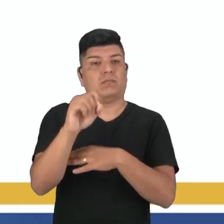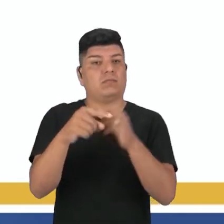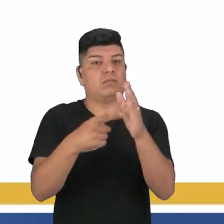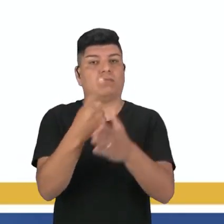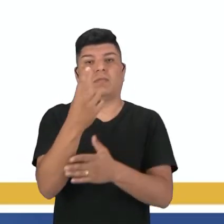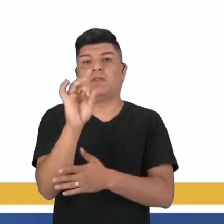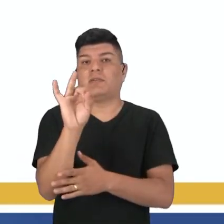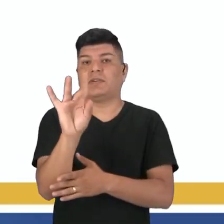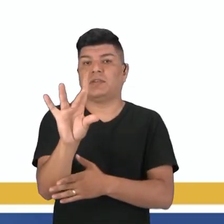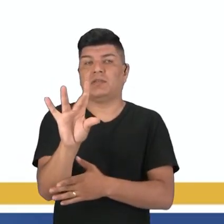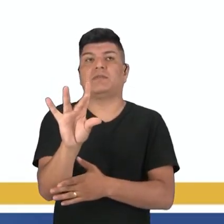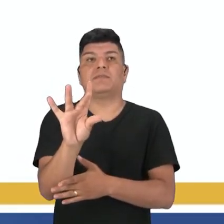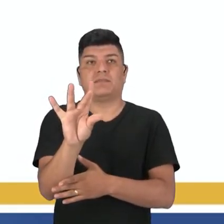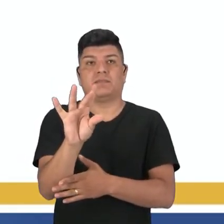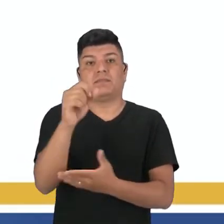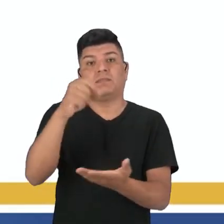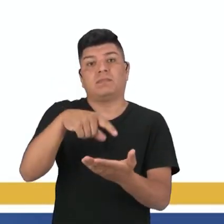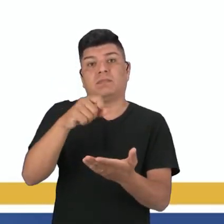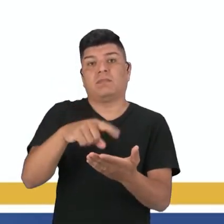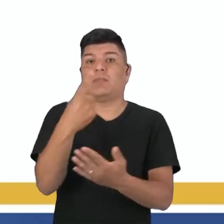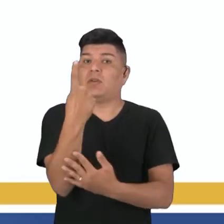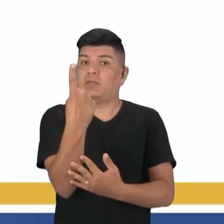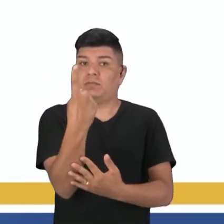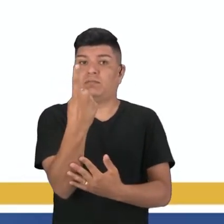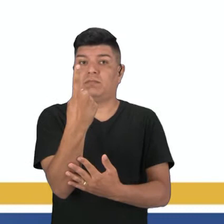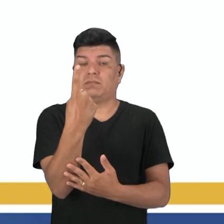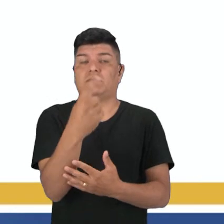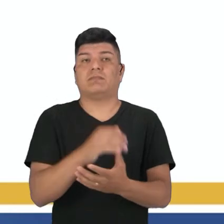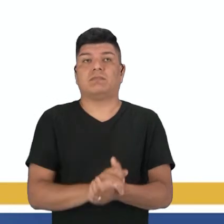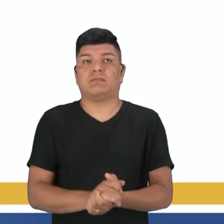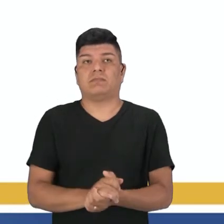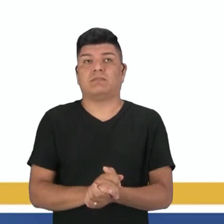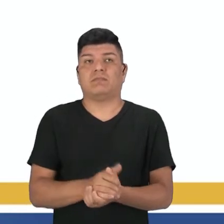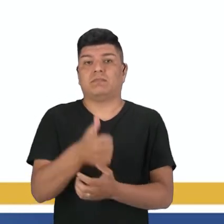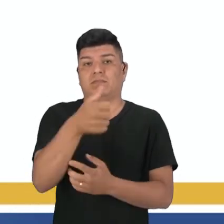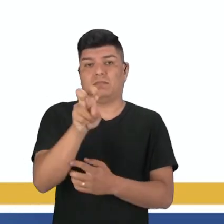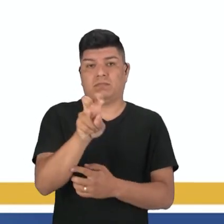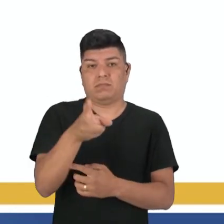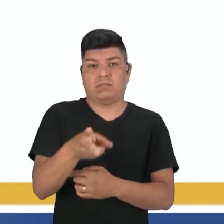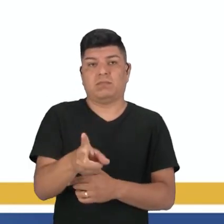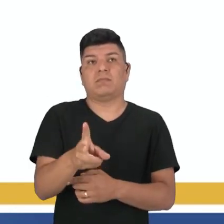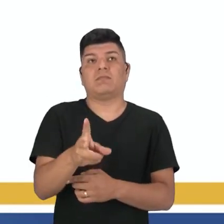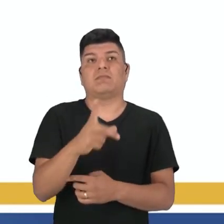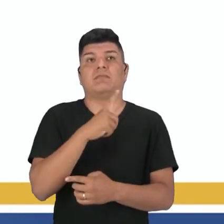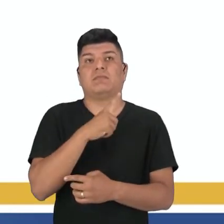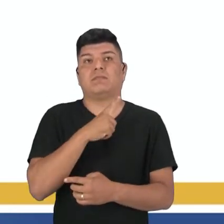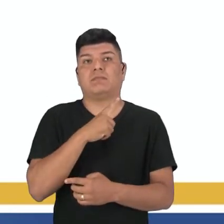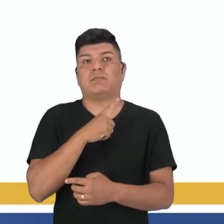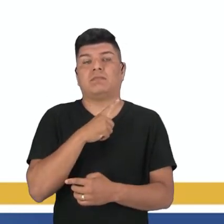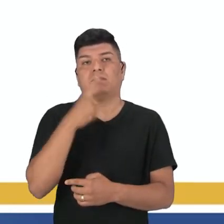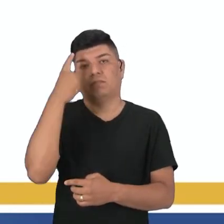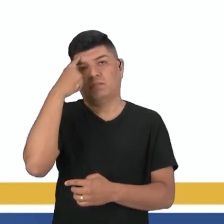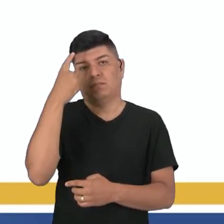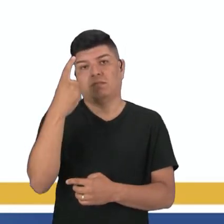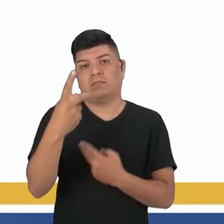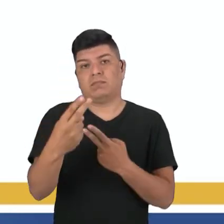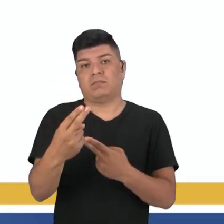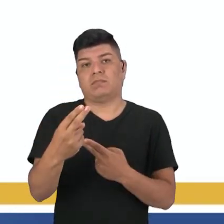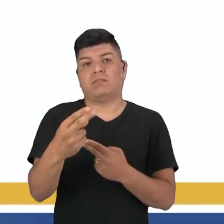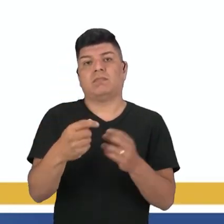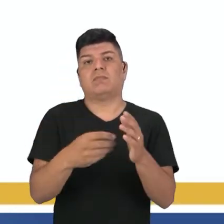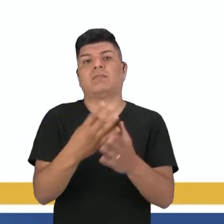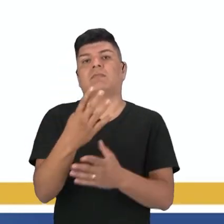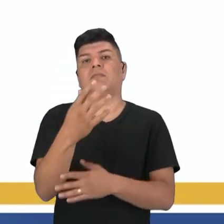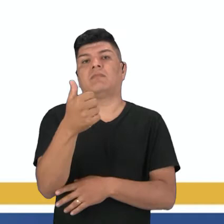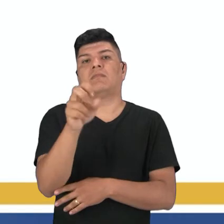vez. E aí, ainda resta 1. Baixa aqui o meu 15 e penso da mesma forma. Quantas vezes o